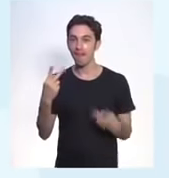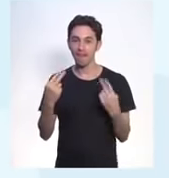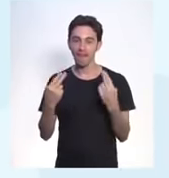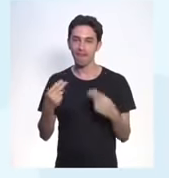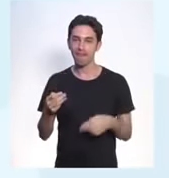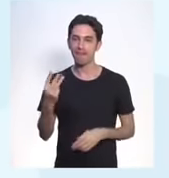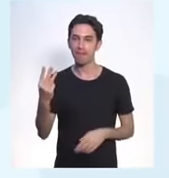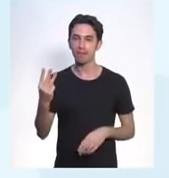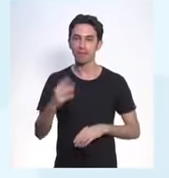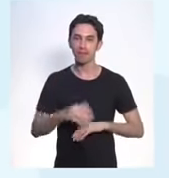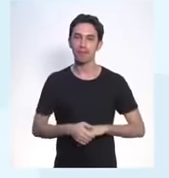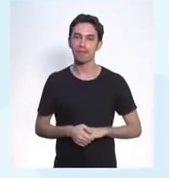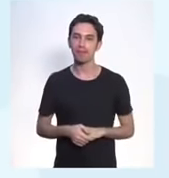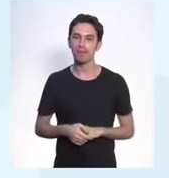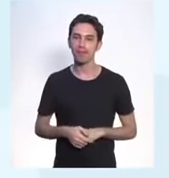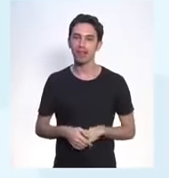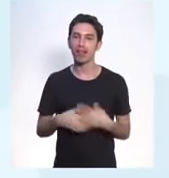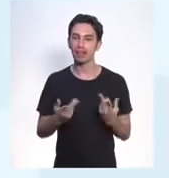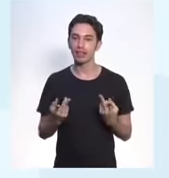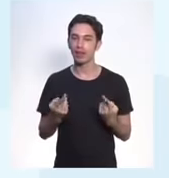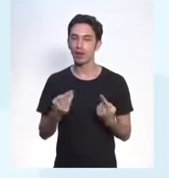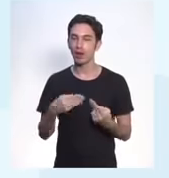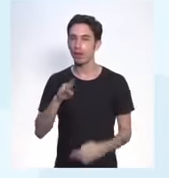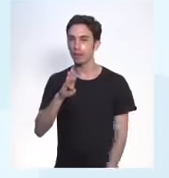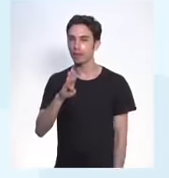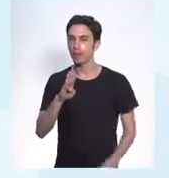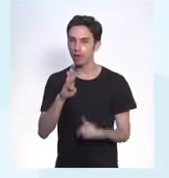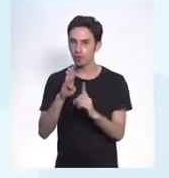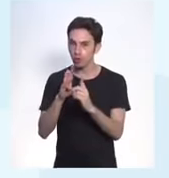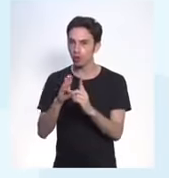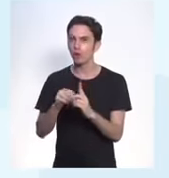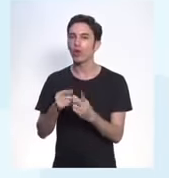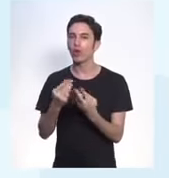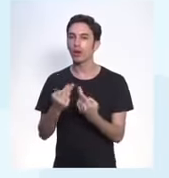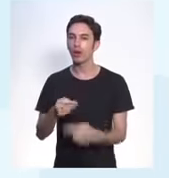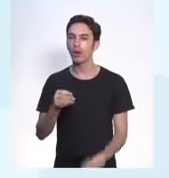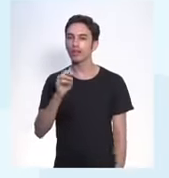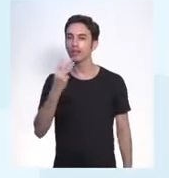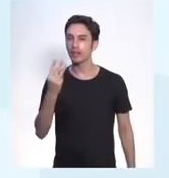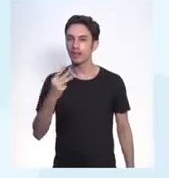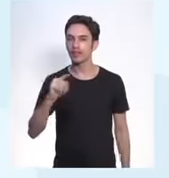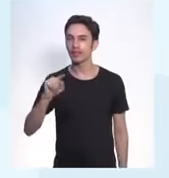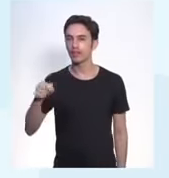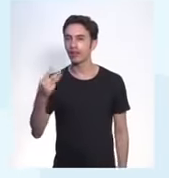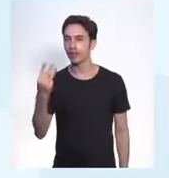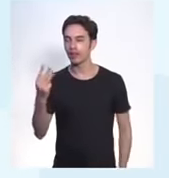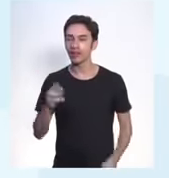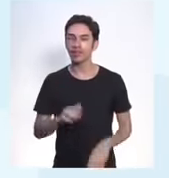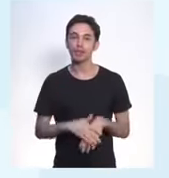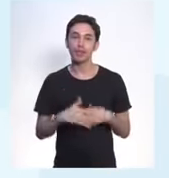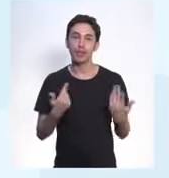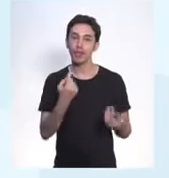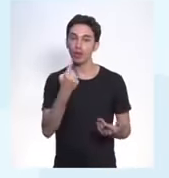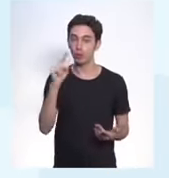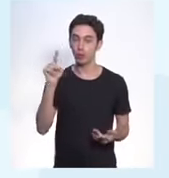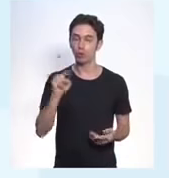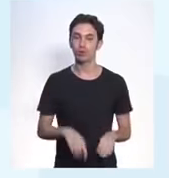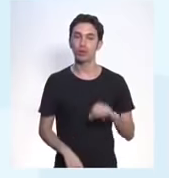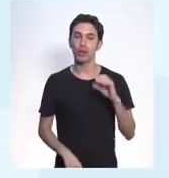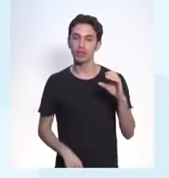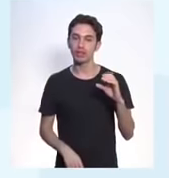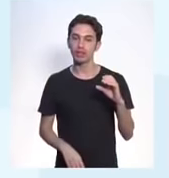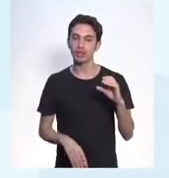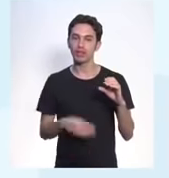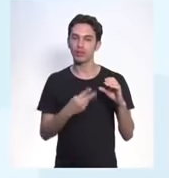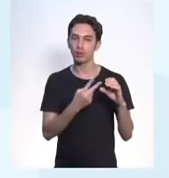par ordenado 3 e três e por último aí na última relação aí no último. Eu vou somar